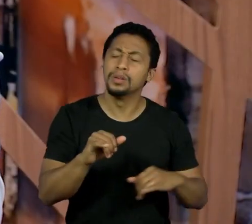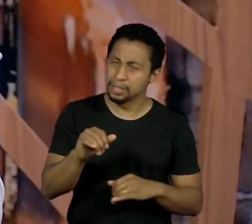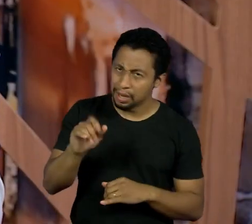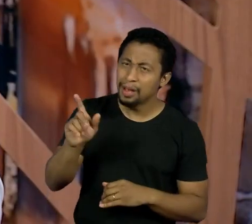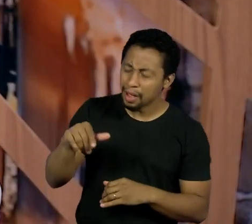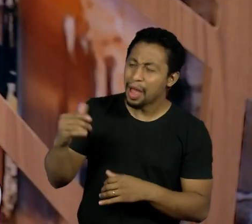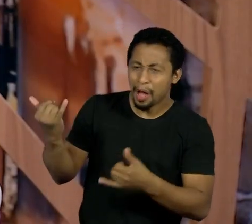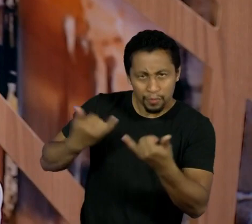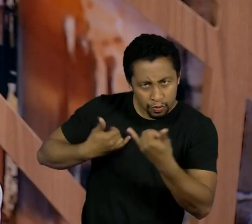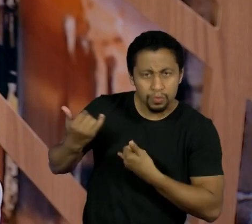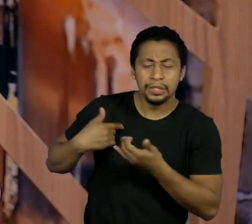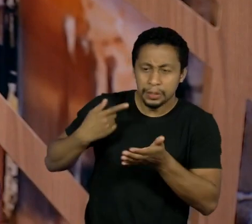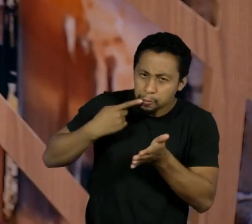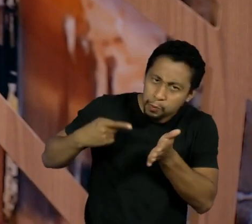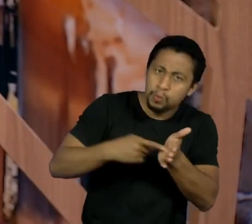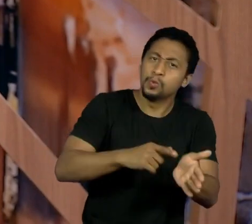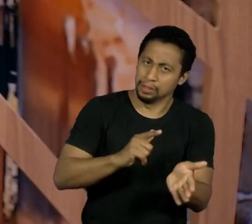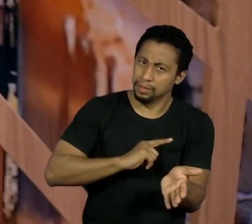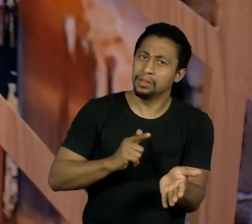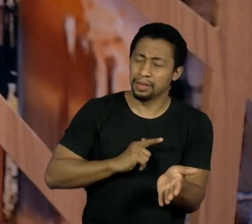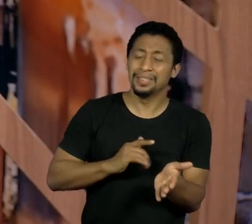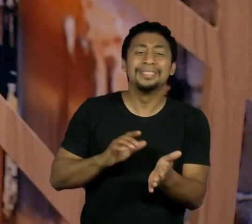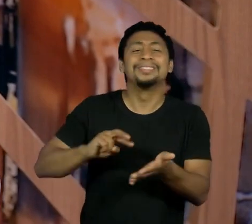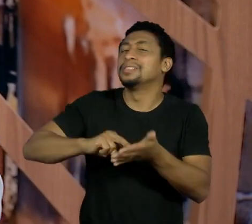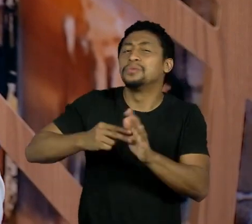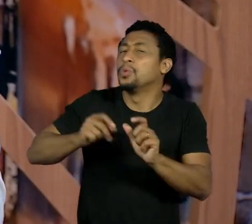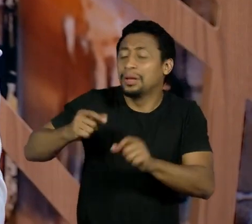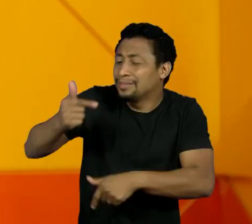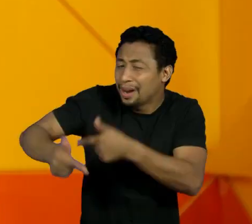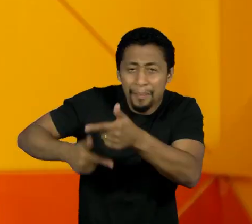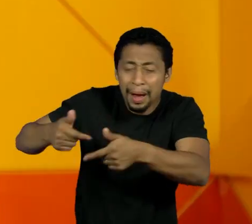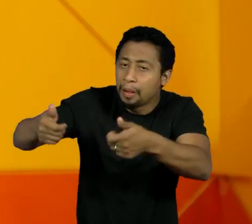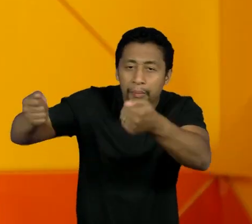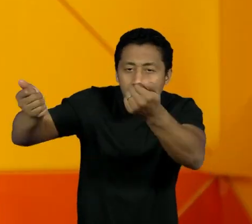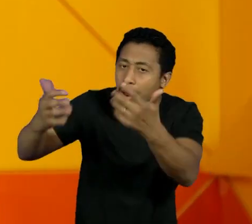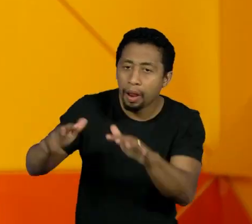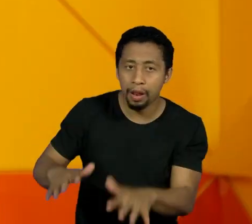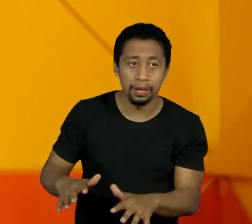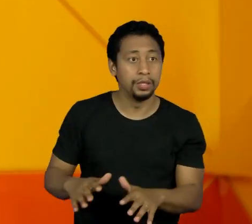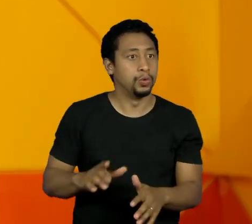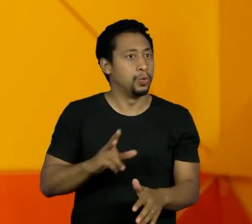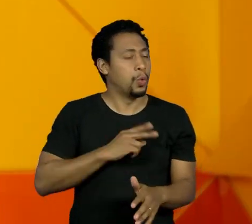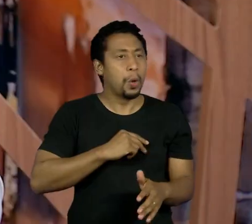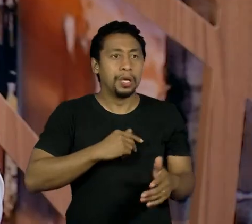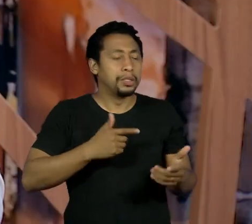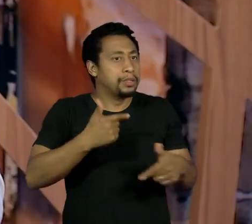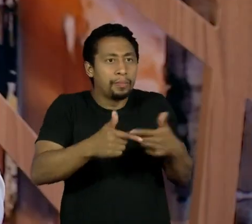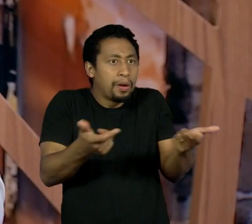uma precarização das políticas de trabalho e emprego. Que estão ocorrendo ao longo dos anos. Exatamente. E